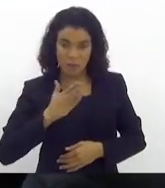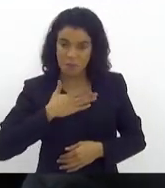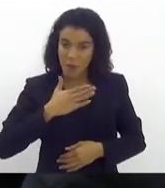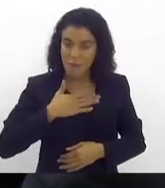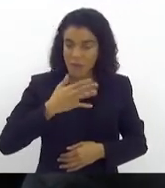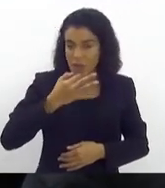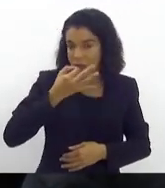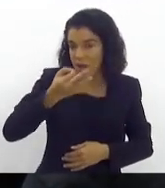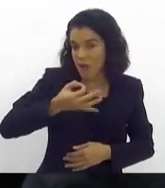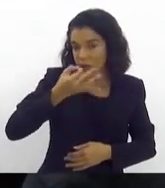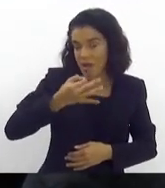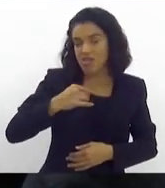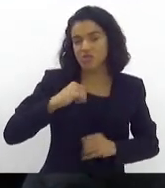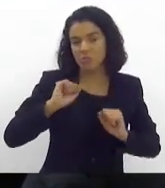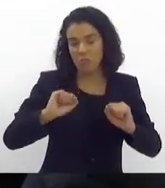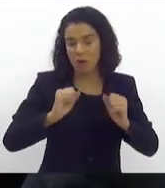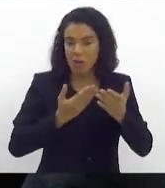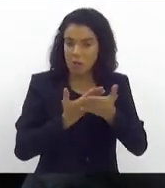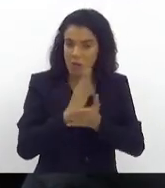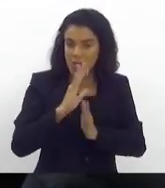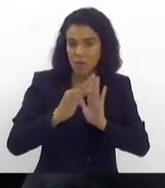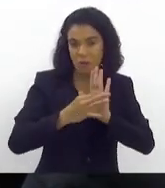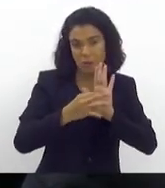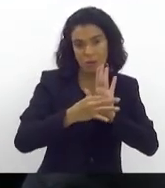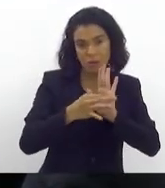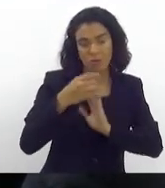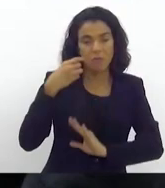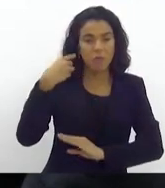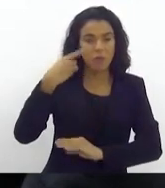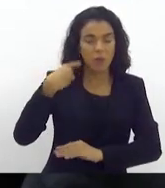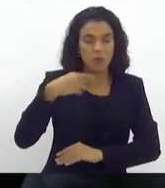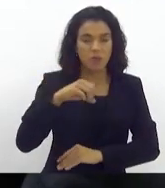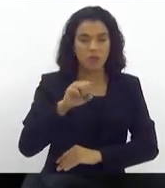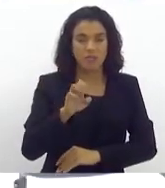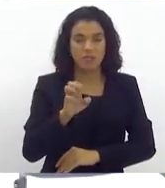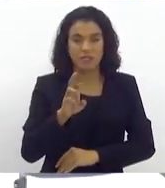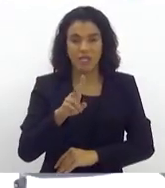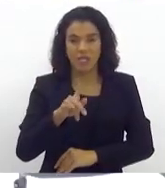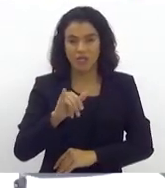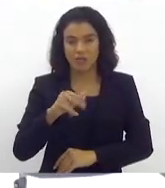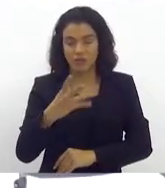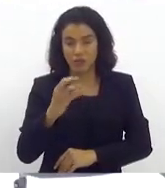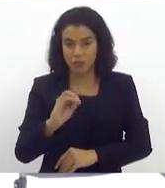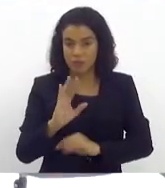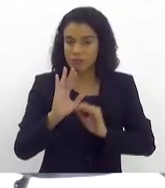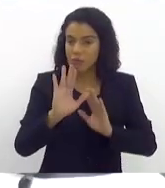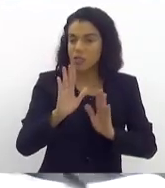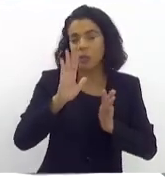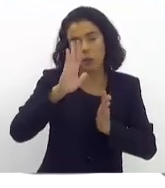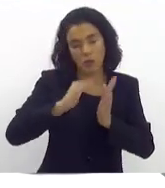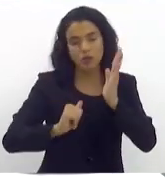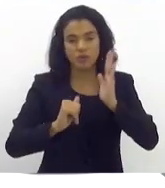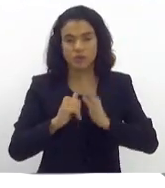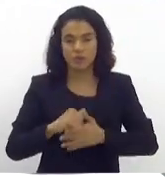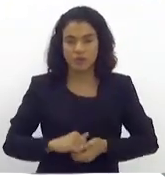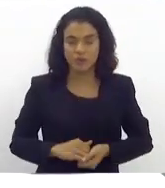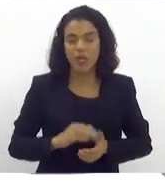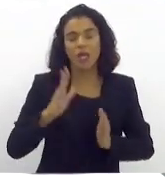a gente poderia aprovar o parecer do deputado doutor Serginho. Bom, então retiro, presidente. Agradeço, deputado Carlos